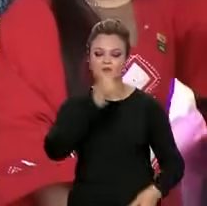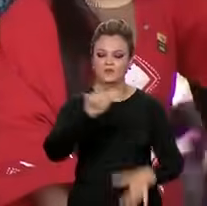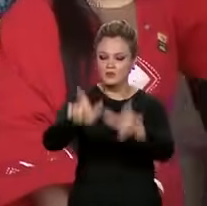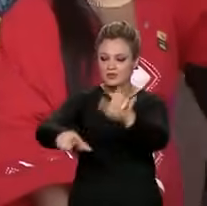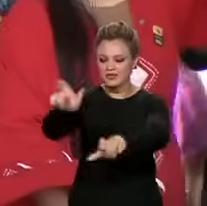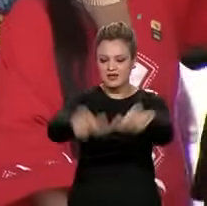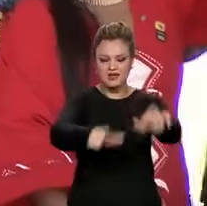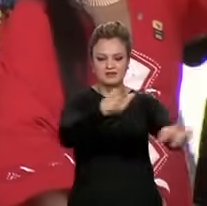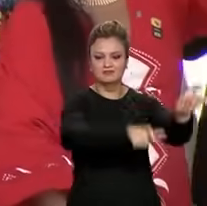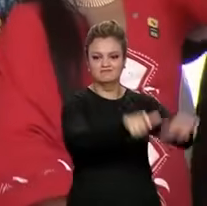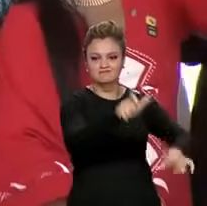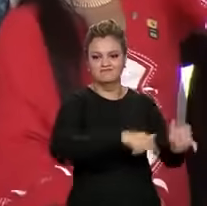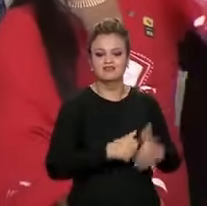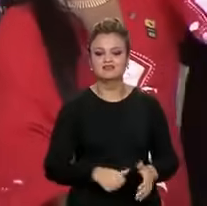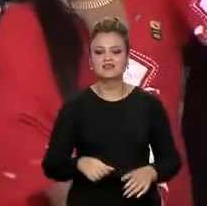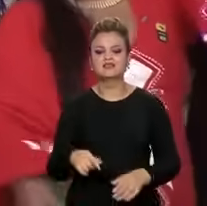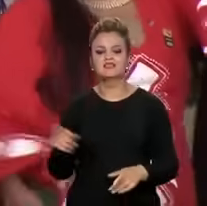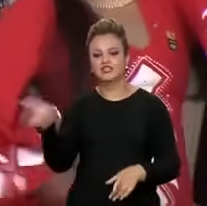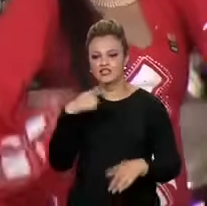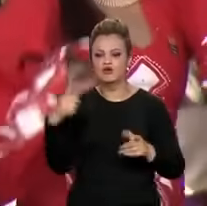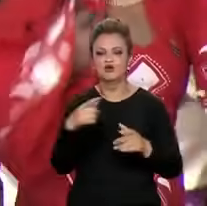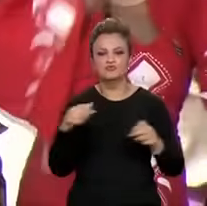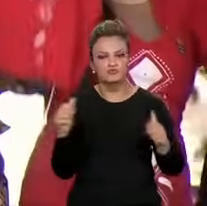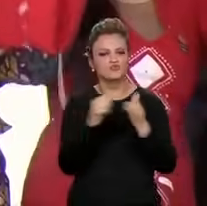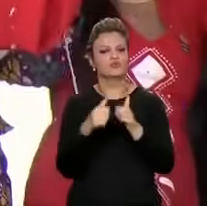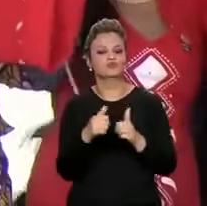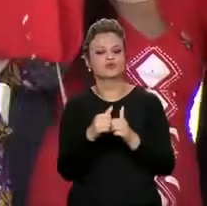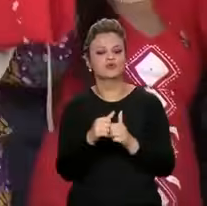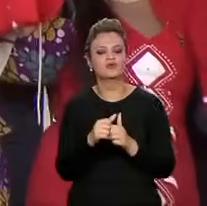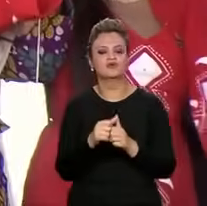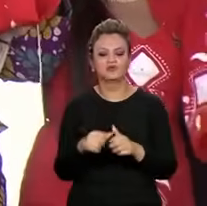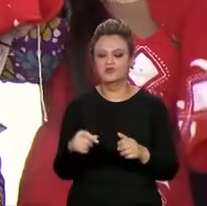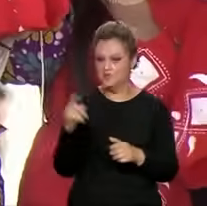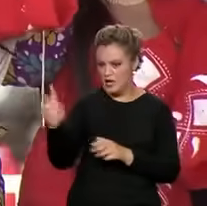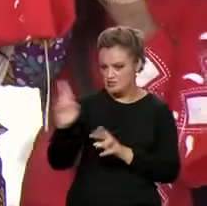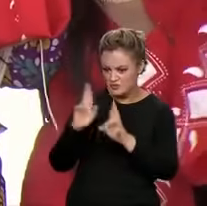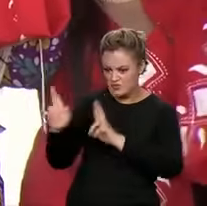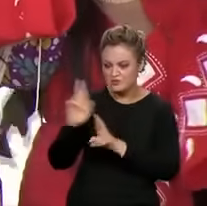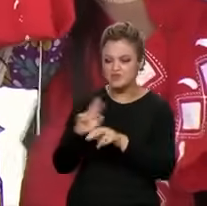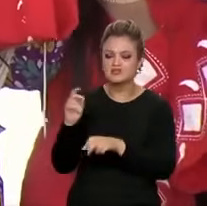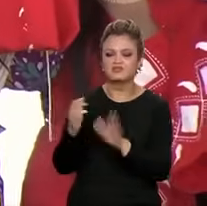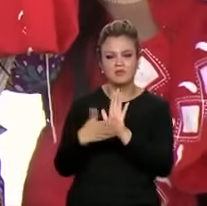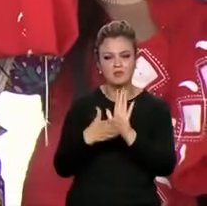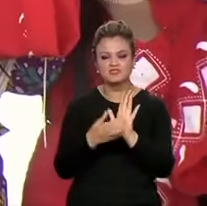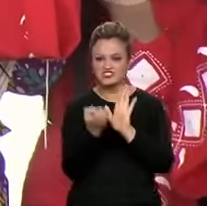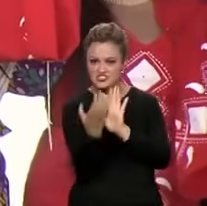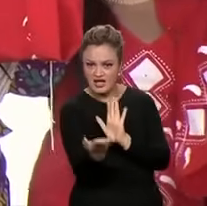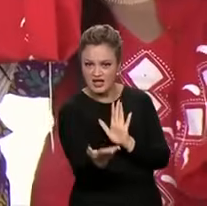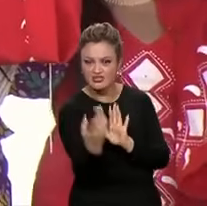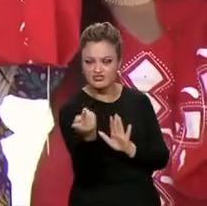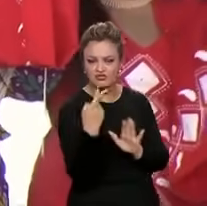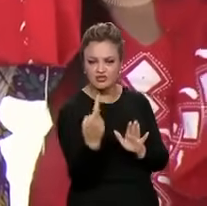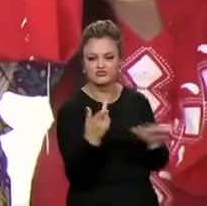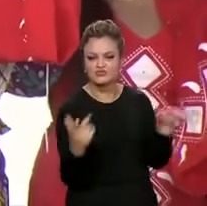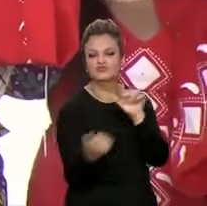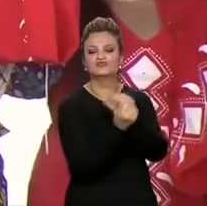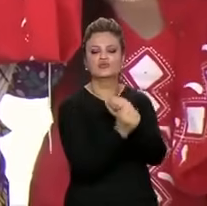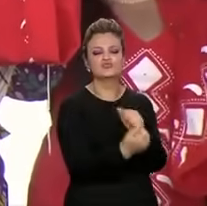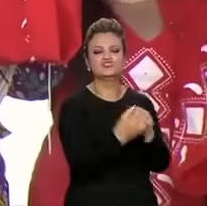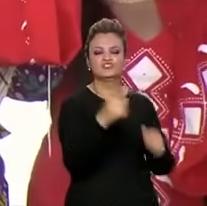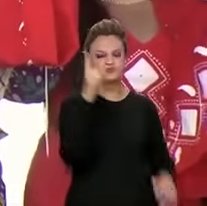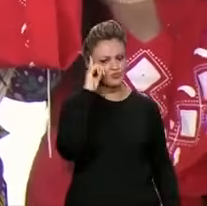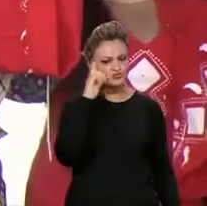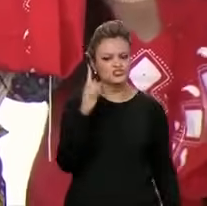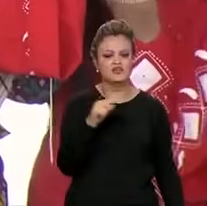mulheres brasileiras e que possamos construir com as respostas que estamos oferecendo o Brasil onde